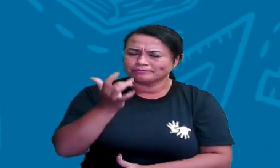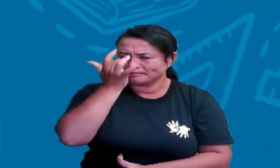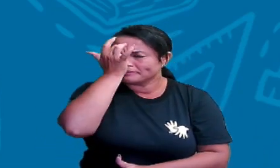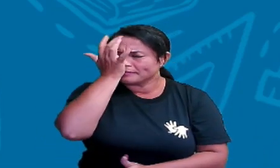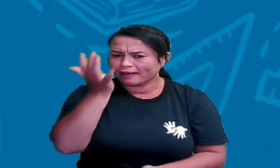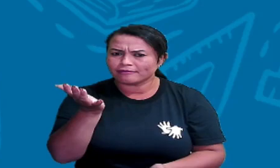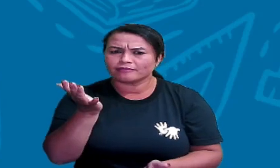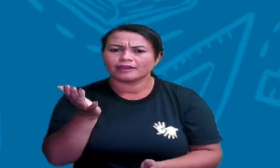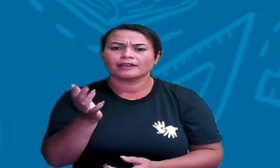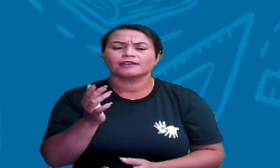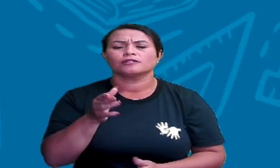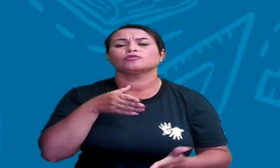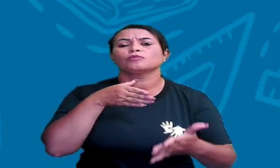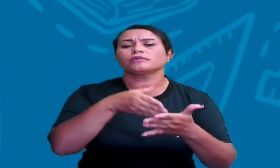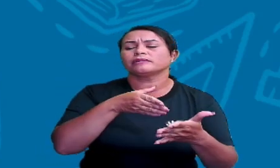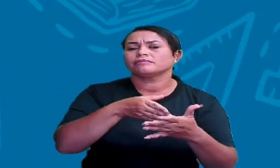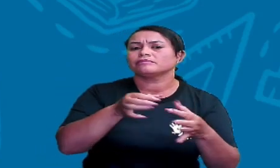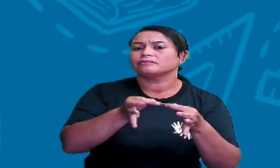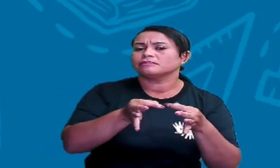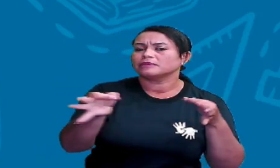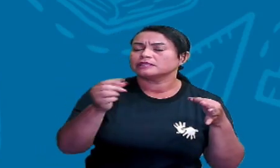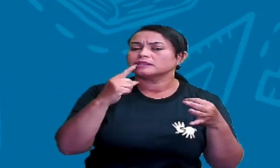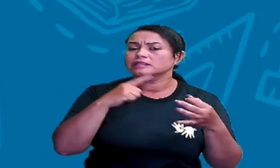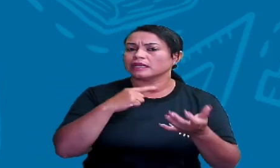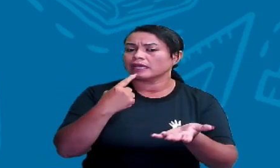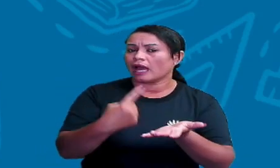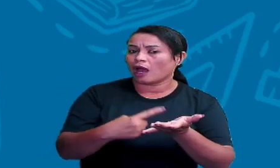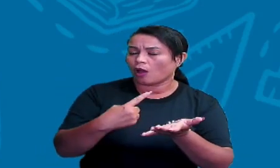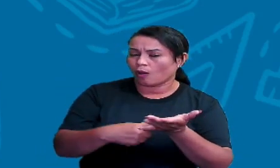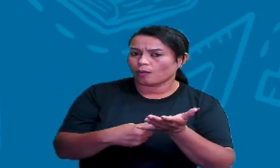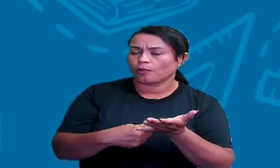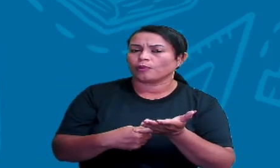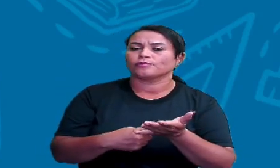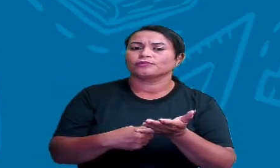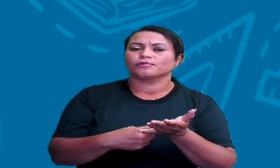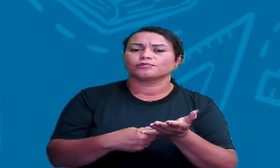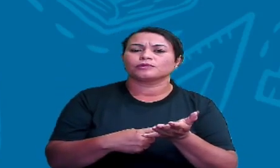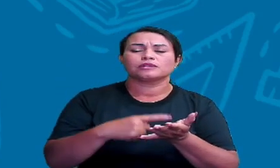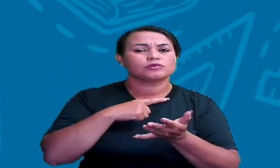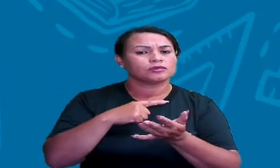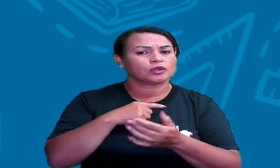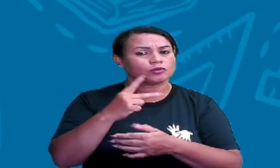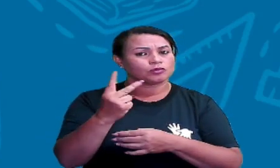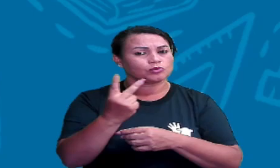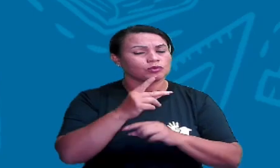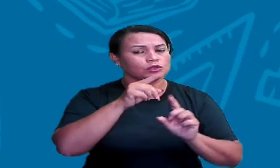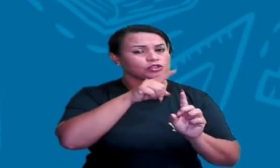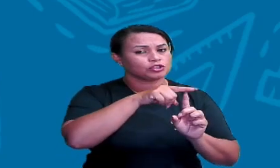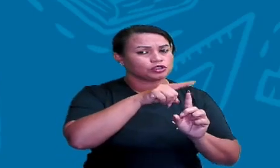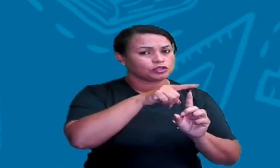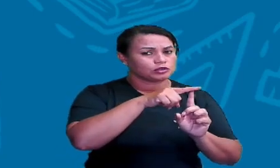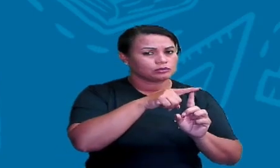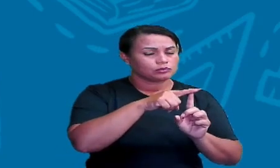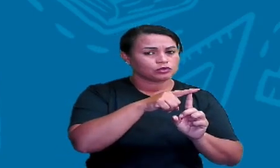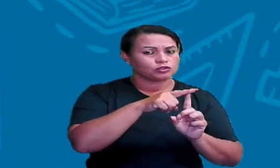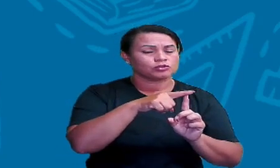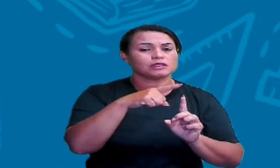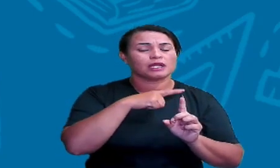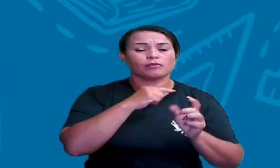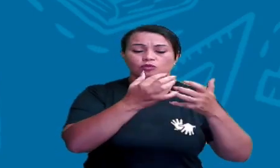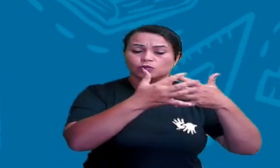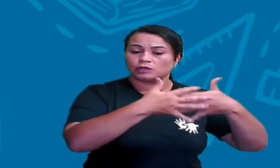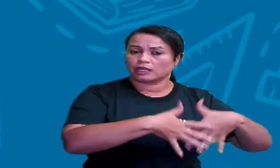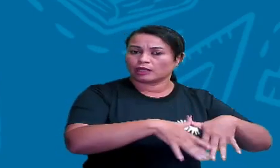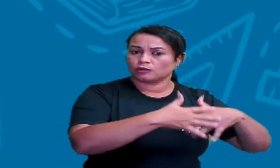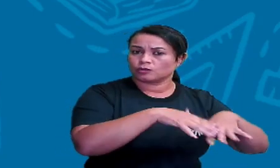facilzinho. Limites tem acordos, tem convenções. E aí, eu tenho dois tipos de limites: o limite